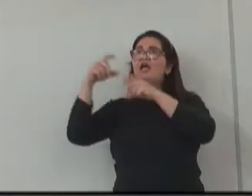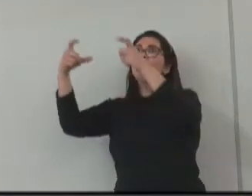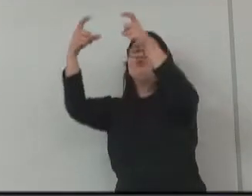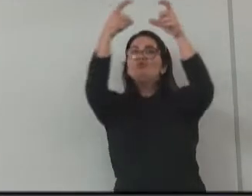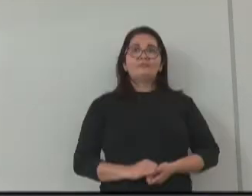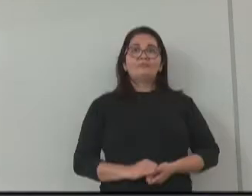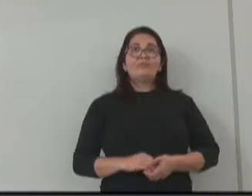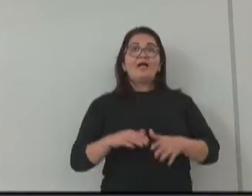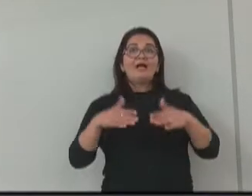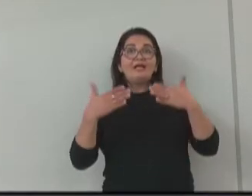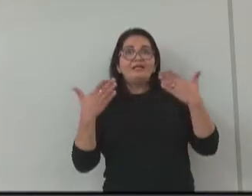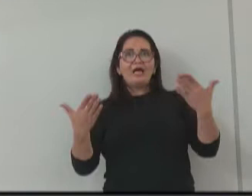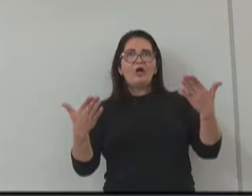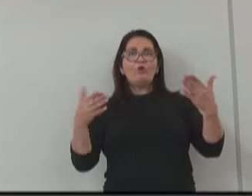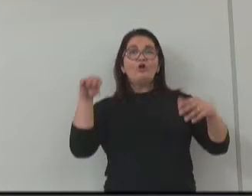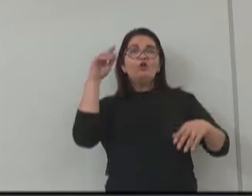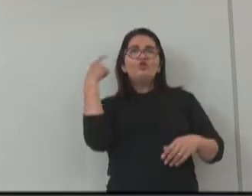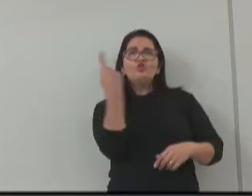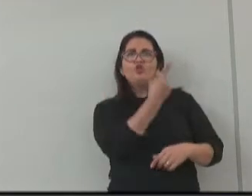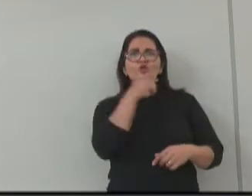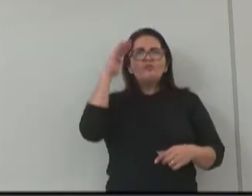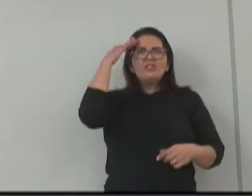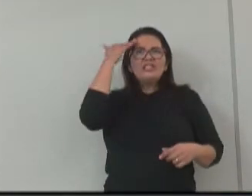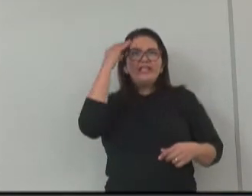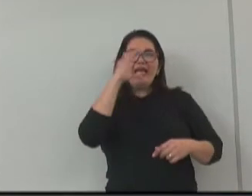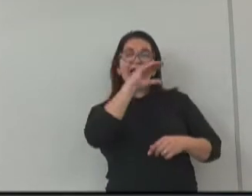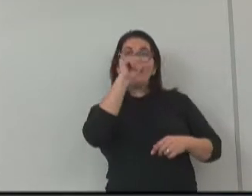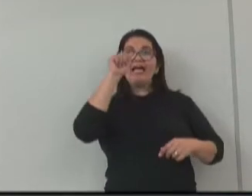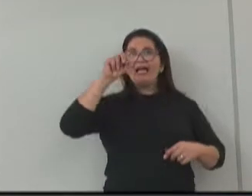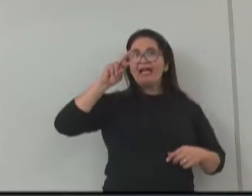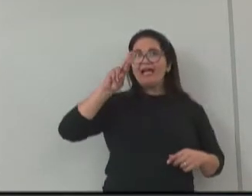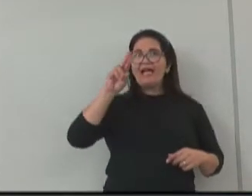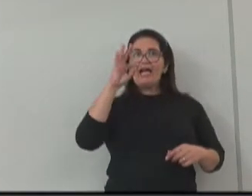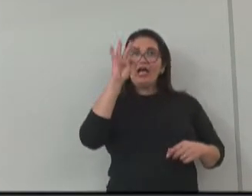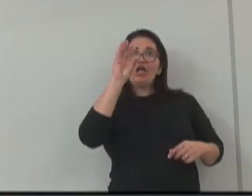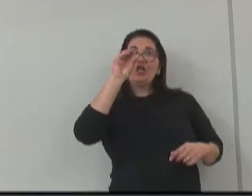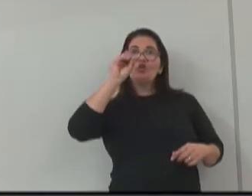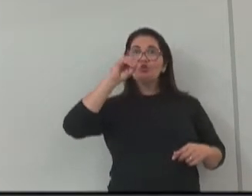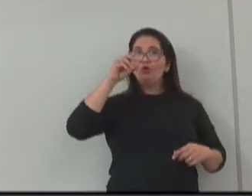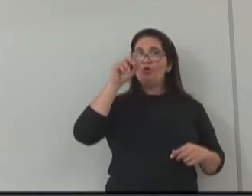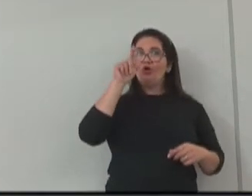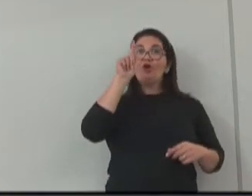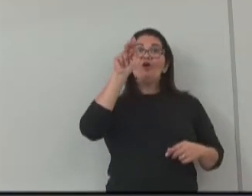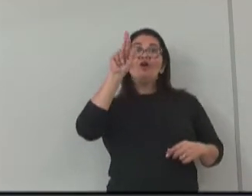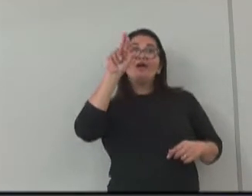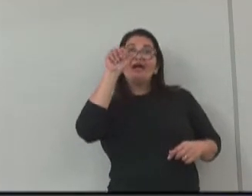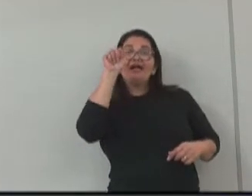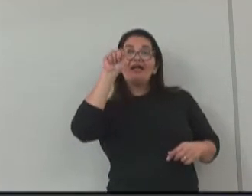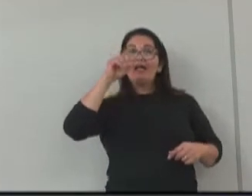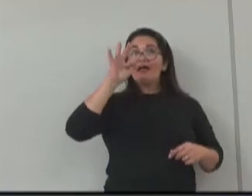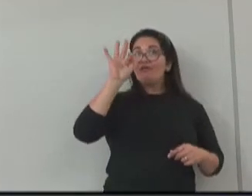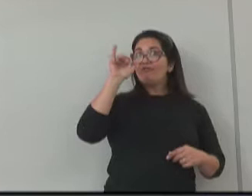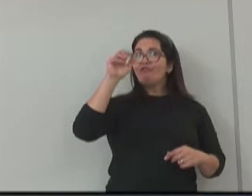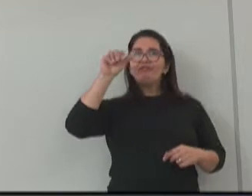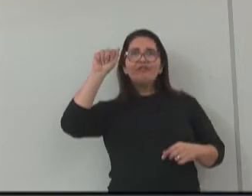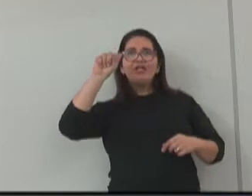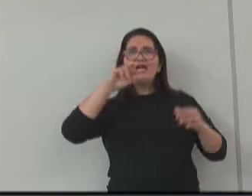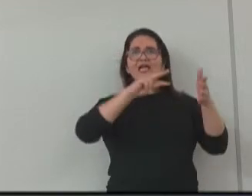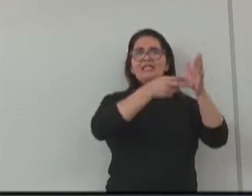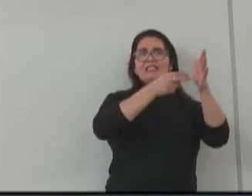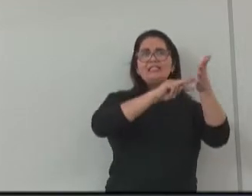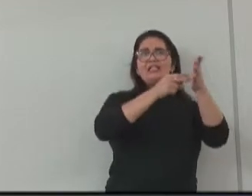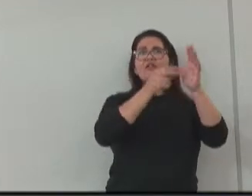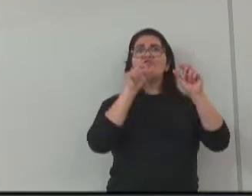gente, porque para entendermos melhor o que é a cartografia, é a ciência da representação gráfica da